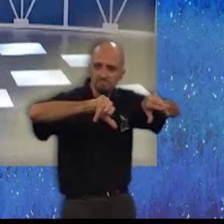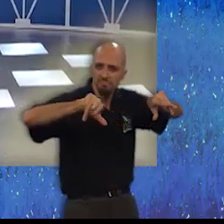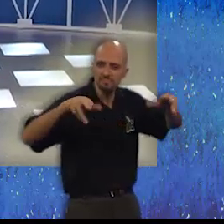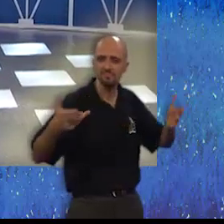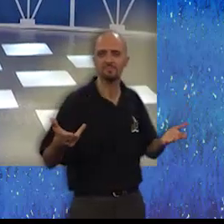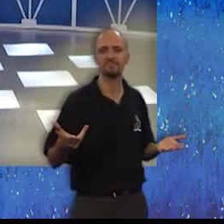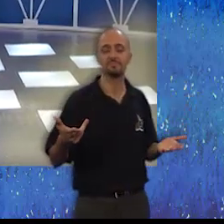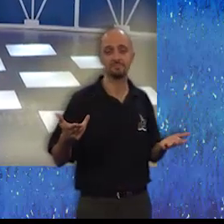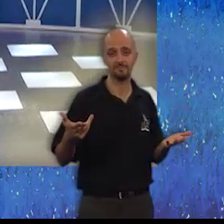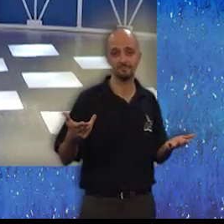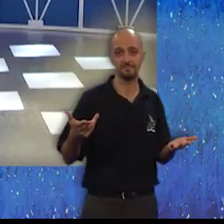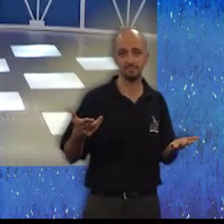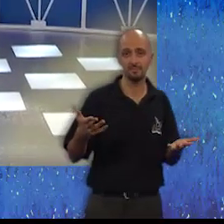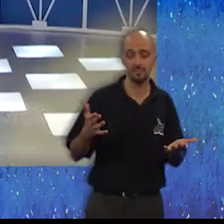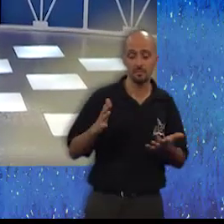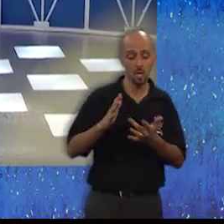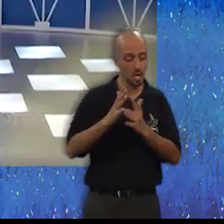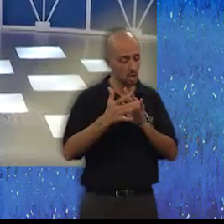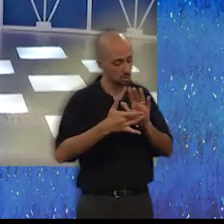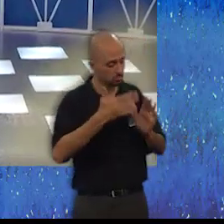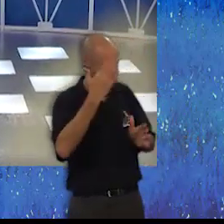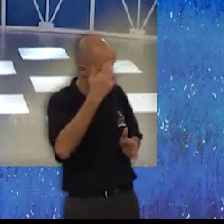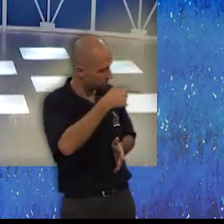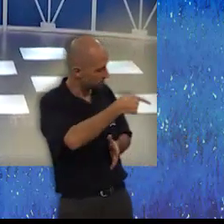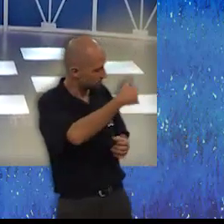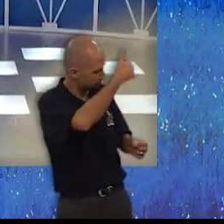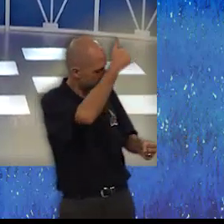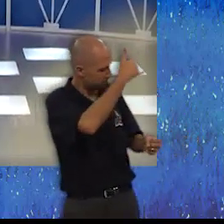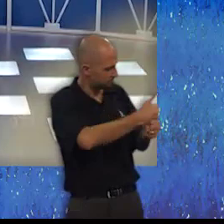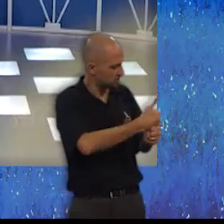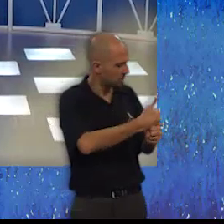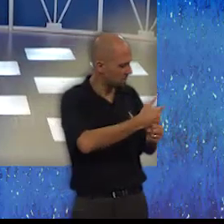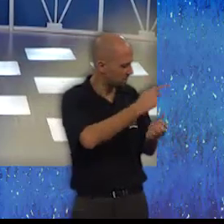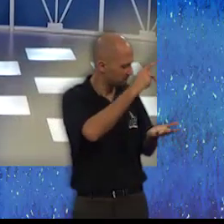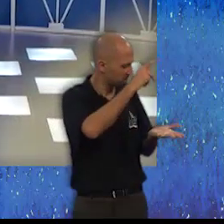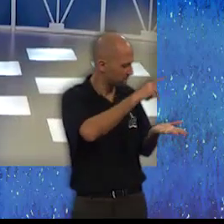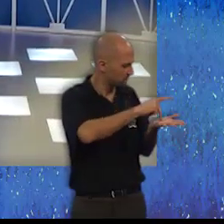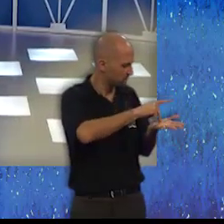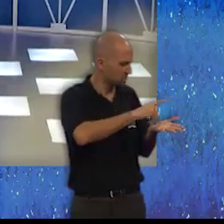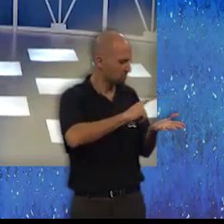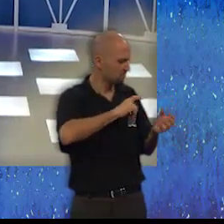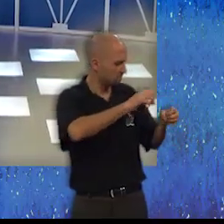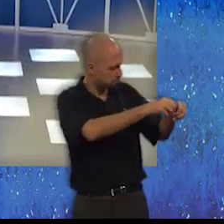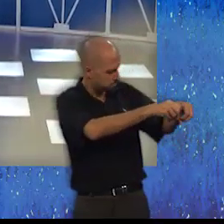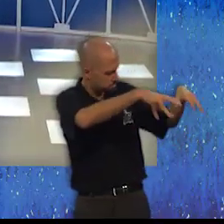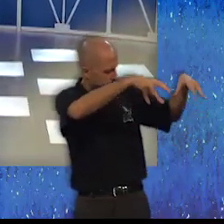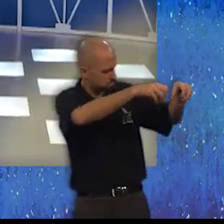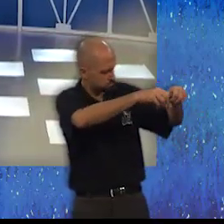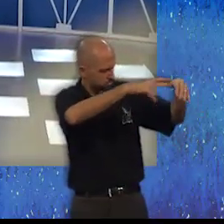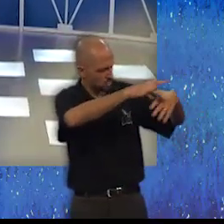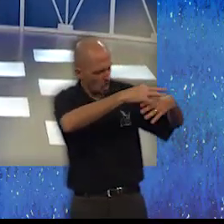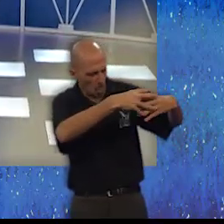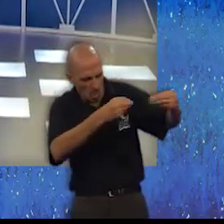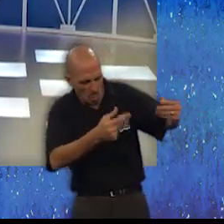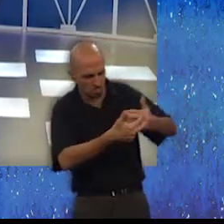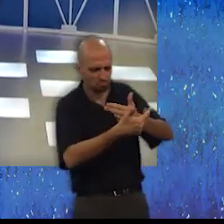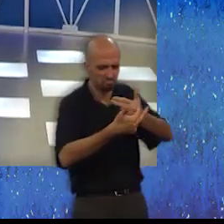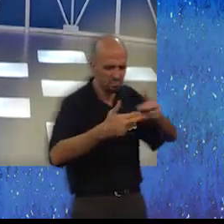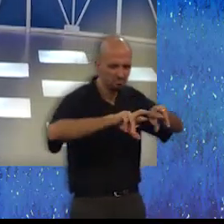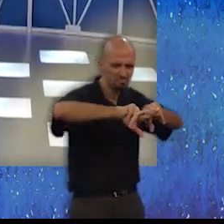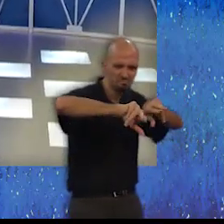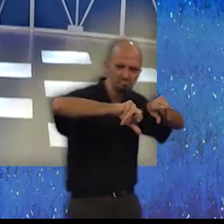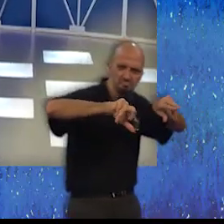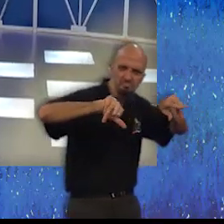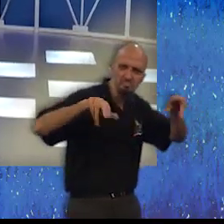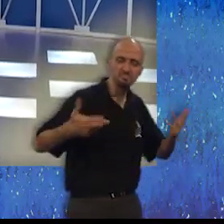aí. Jesus, eu sei que o Senhor é mestre, eu sei que o Senhor faz coisas incríveis, e sei também que ninguém